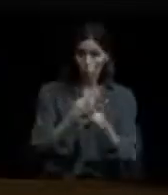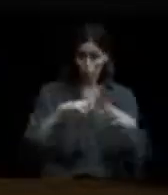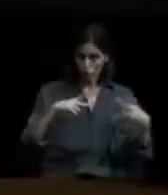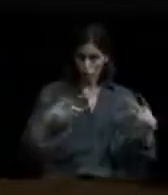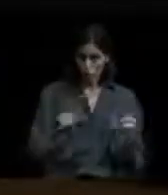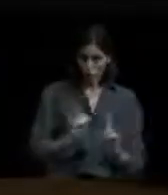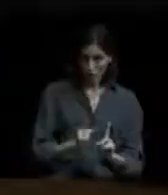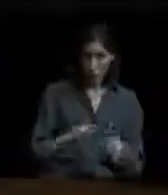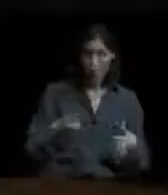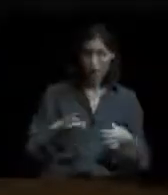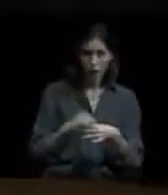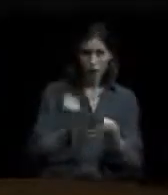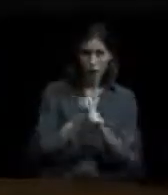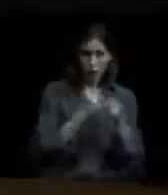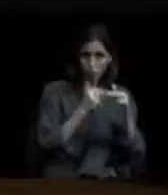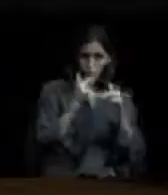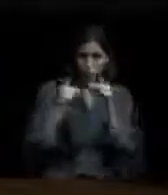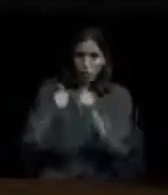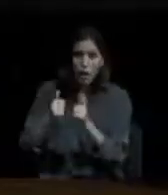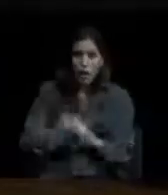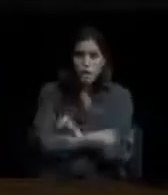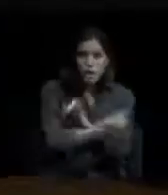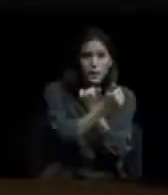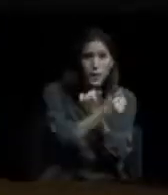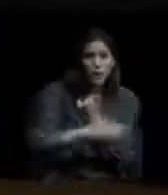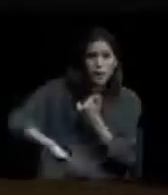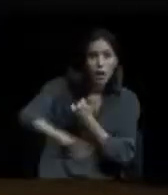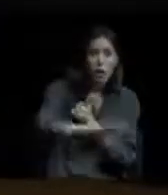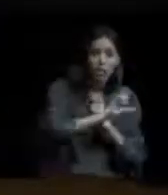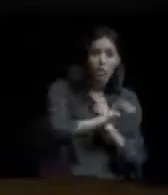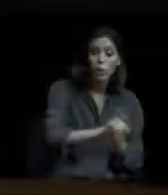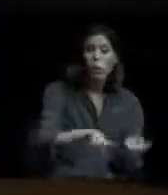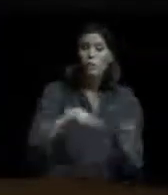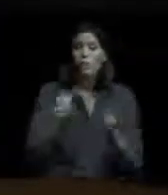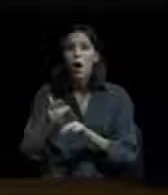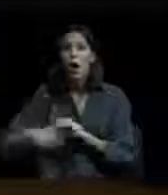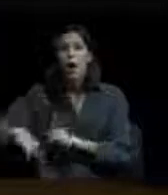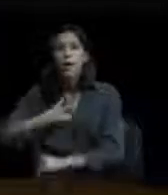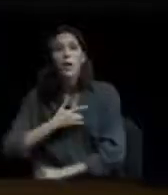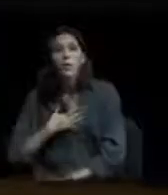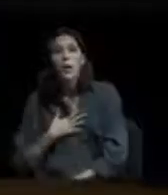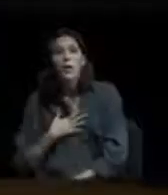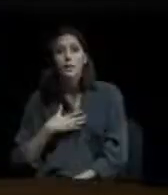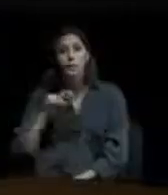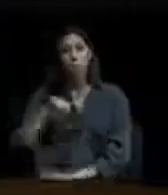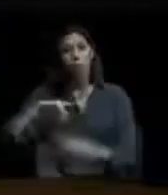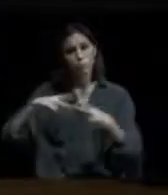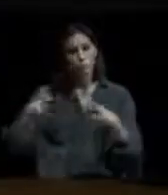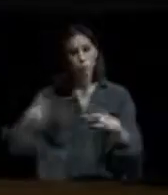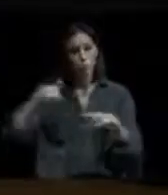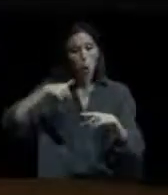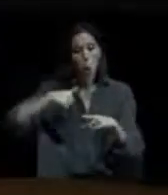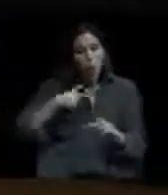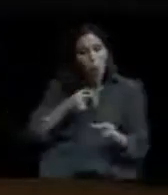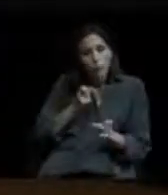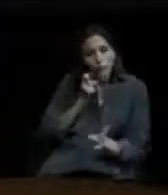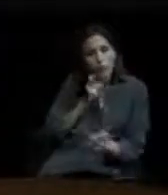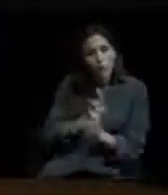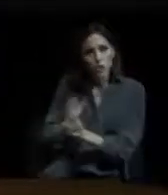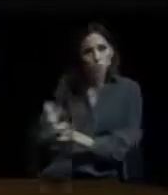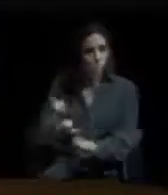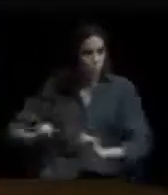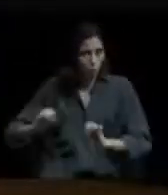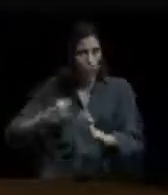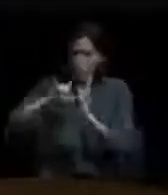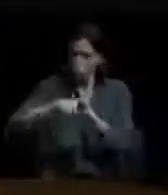do município sobre a reabilitação urbana da cidade, com a sua passagem para uma empresa municipal, que não é por eles diretamente fiscalizada, como são